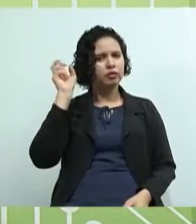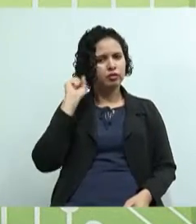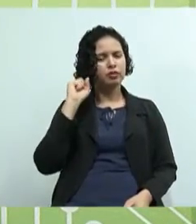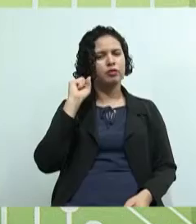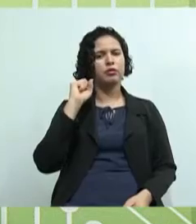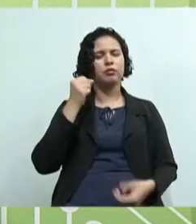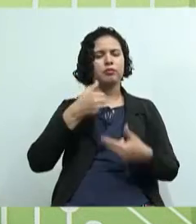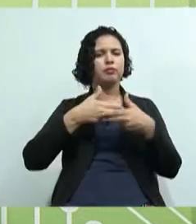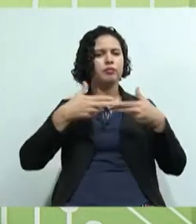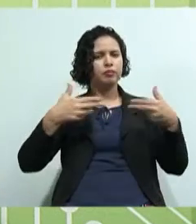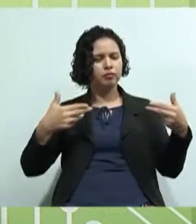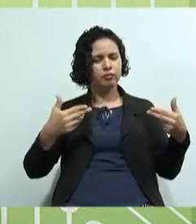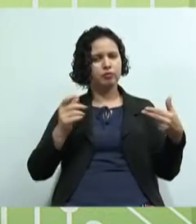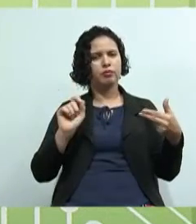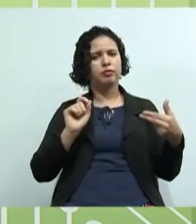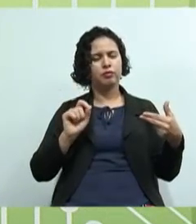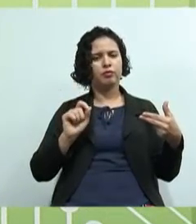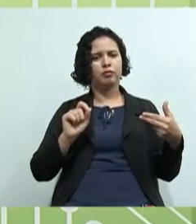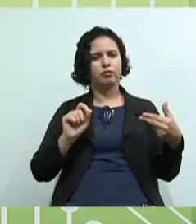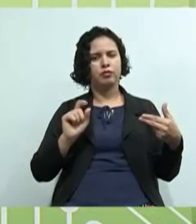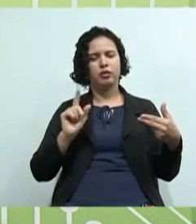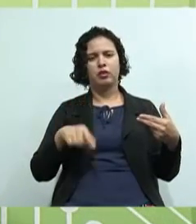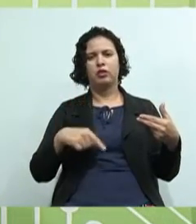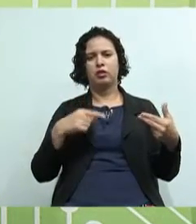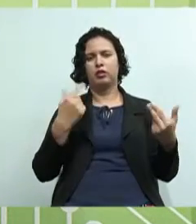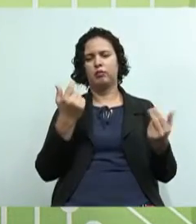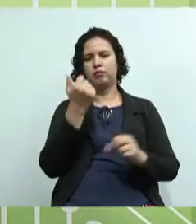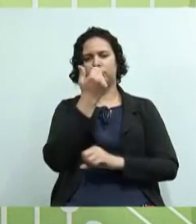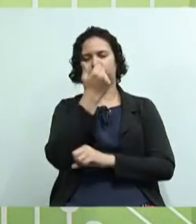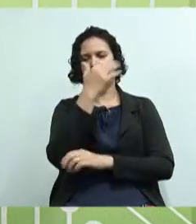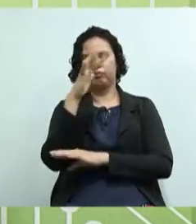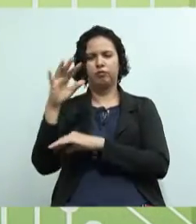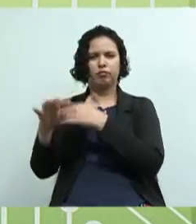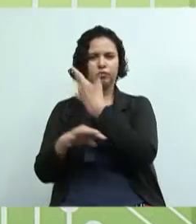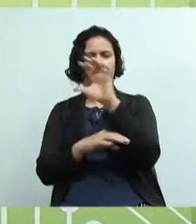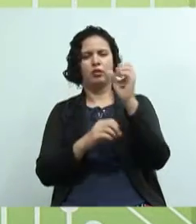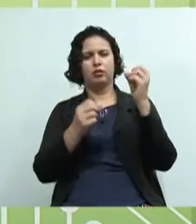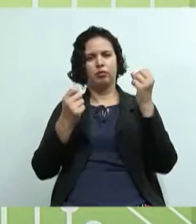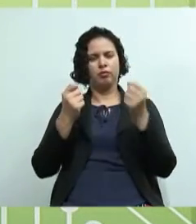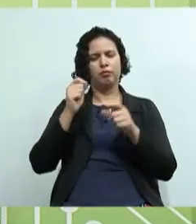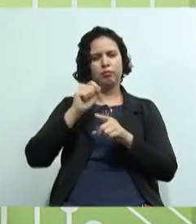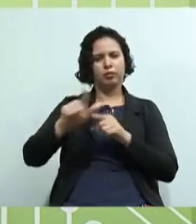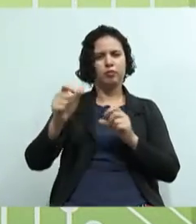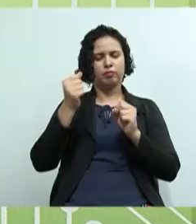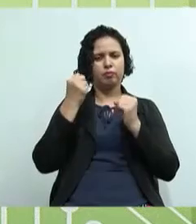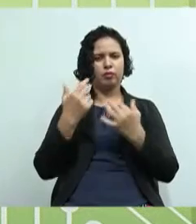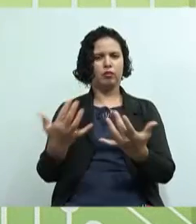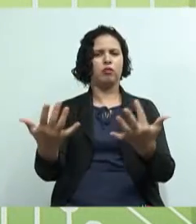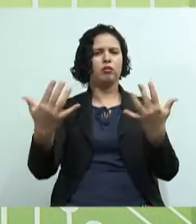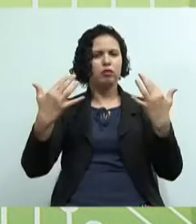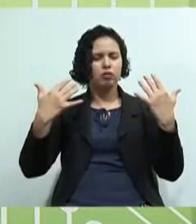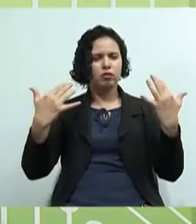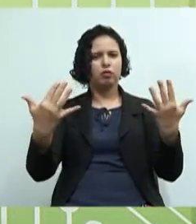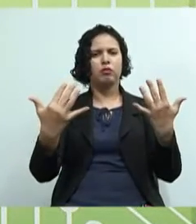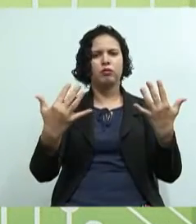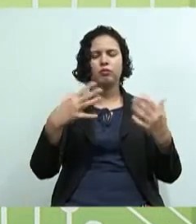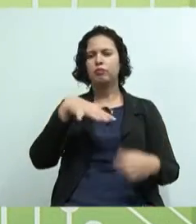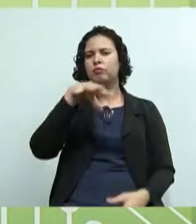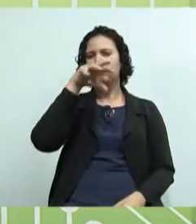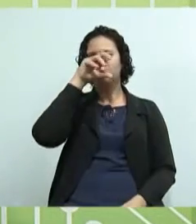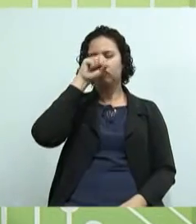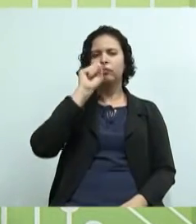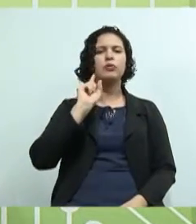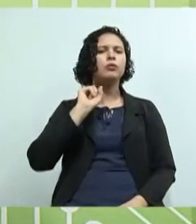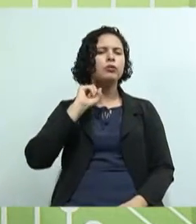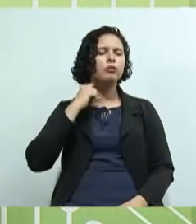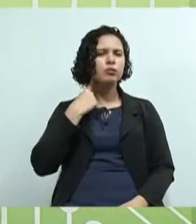dos mais diversos noticiários, notícias aí de queimadas, de indústrias que estão aí poluindo o meio ambiente, indústrias que